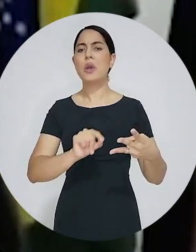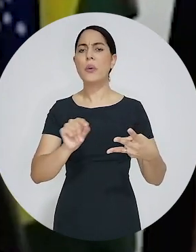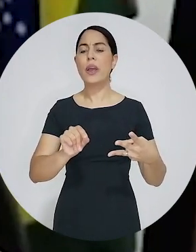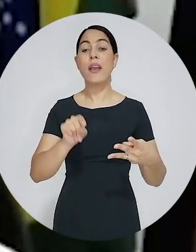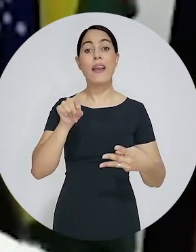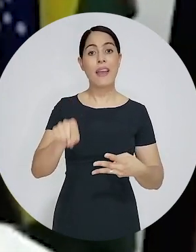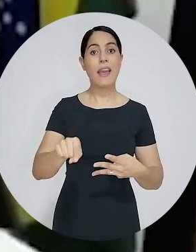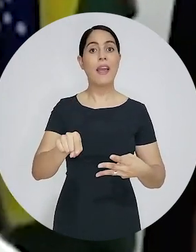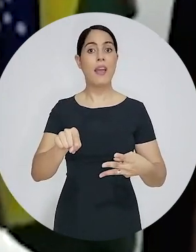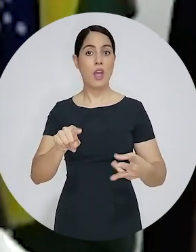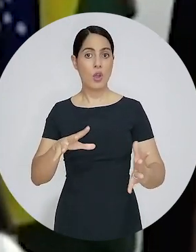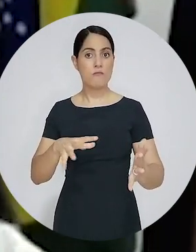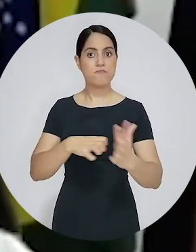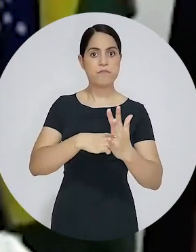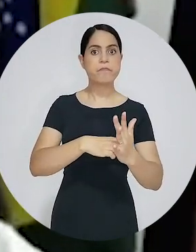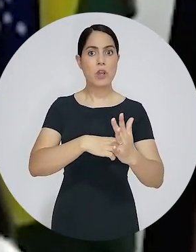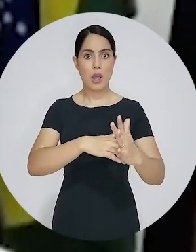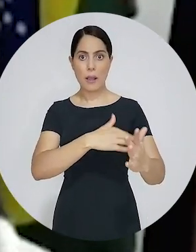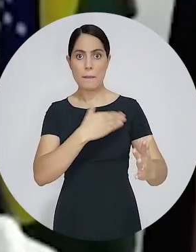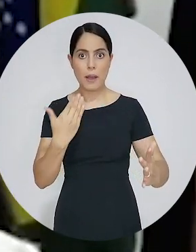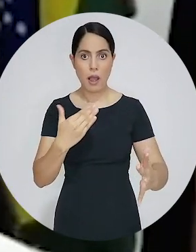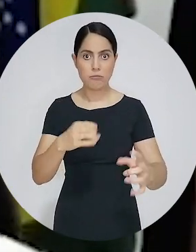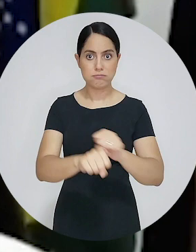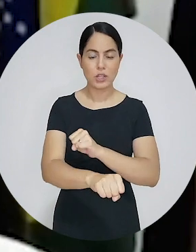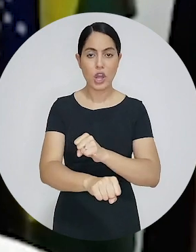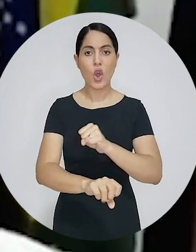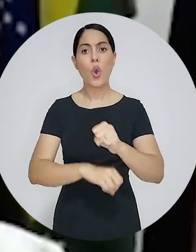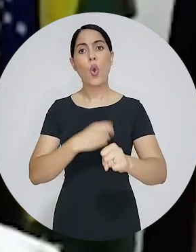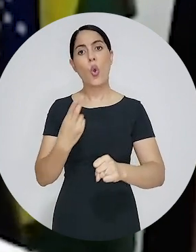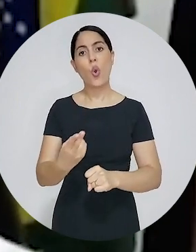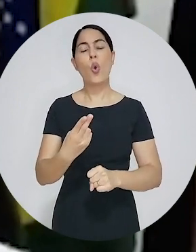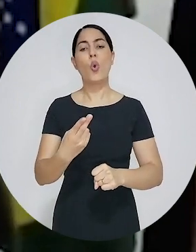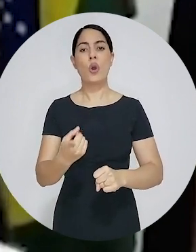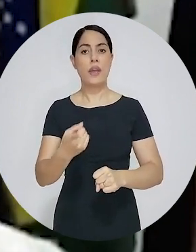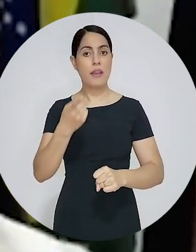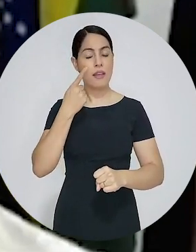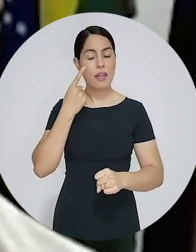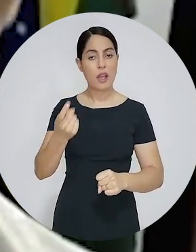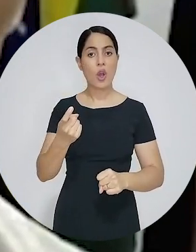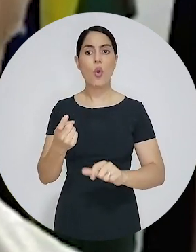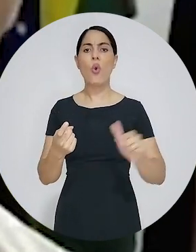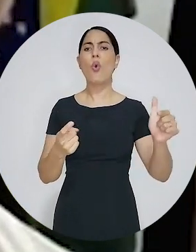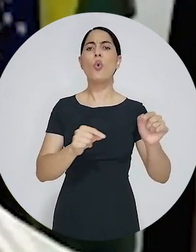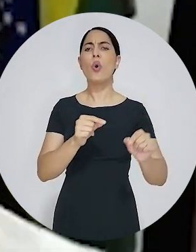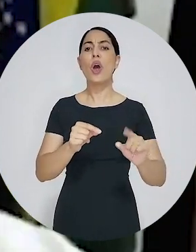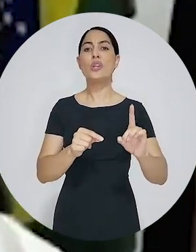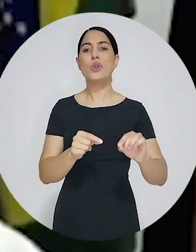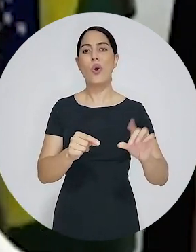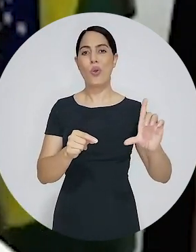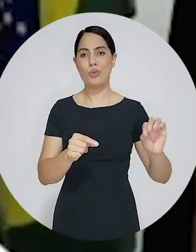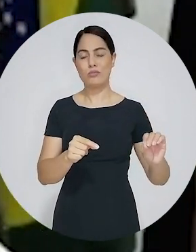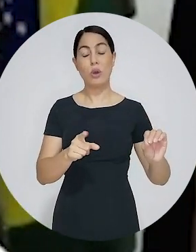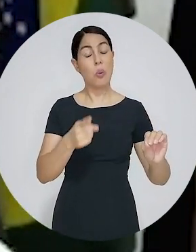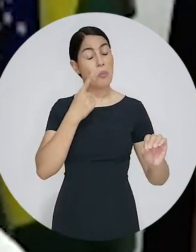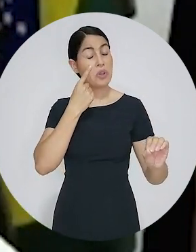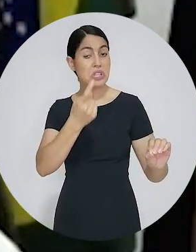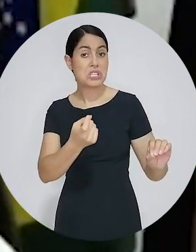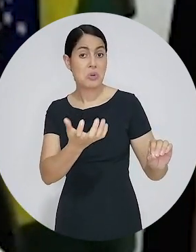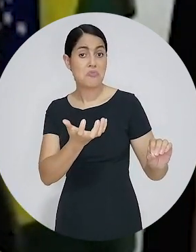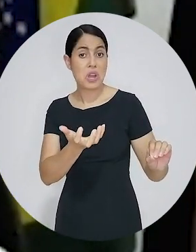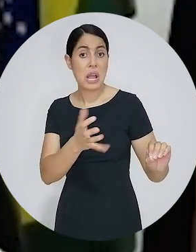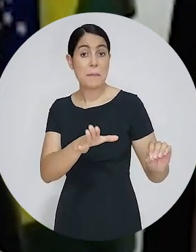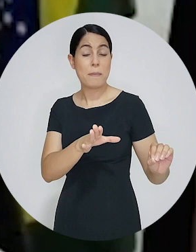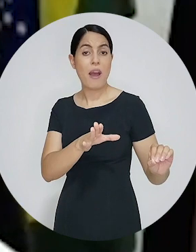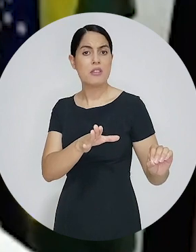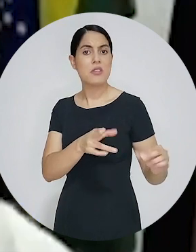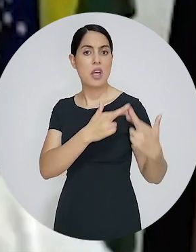corporal culposa. Os demais, todos são a título de dolo, ou seja, ou que ele agiu com intenção ou assumiu o risco de produzir